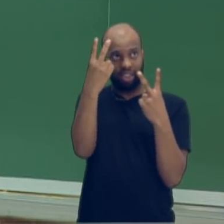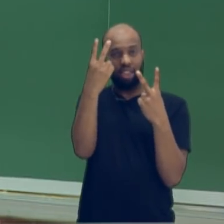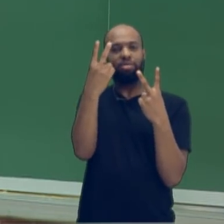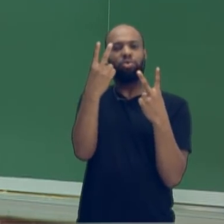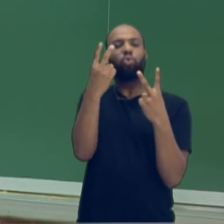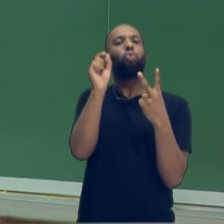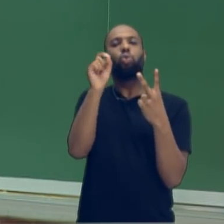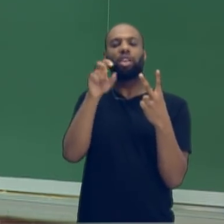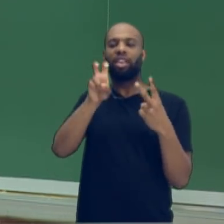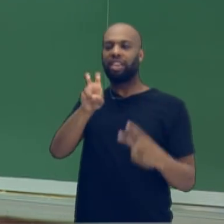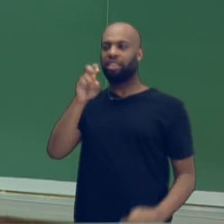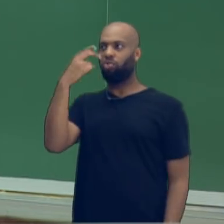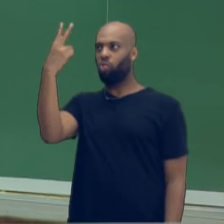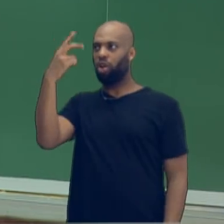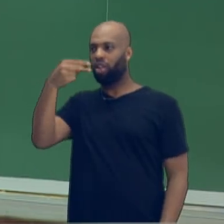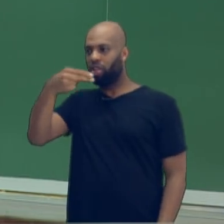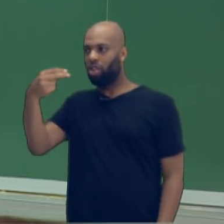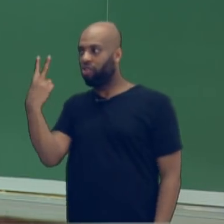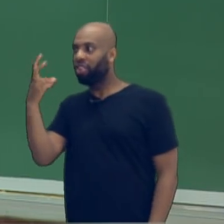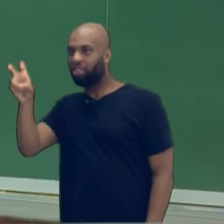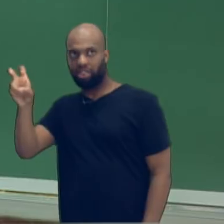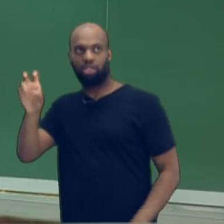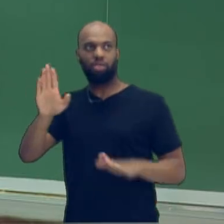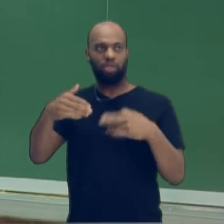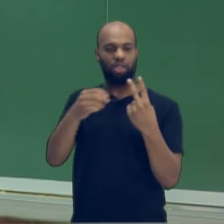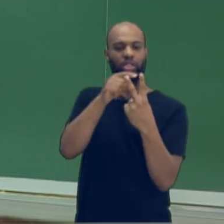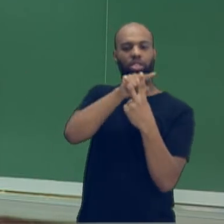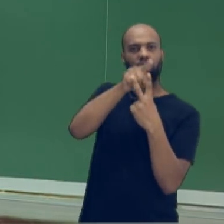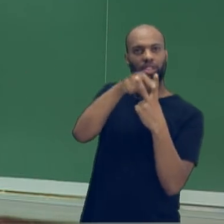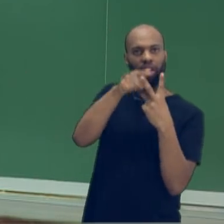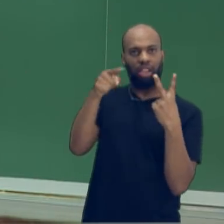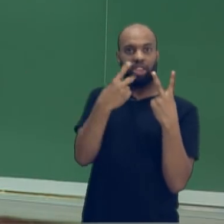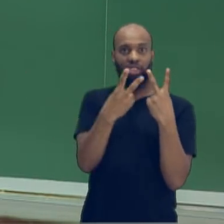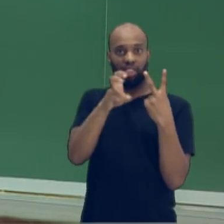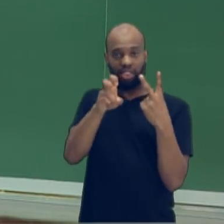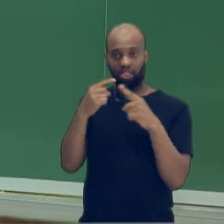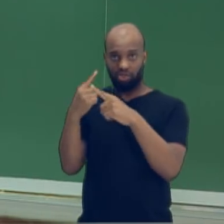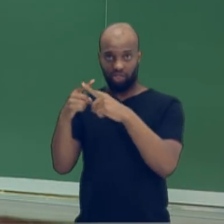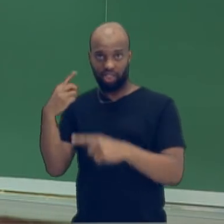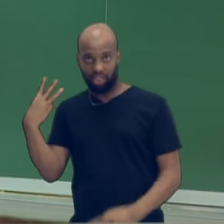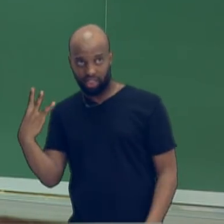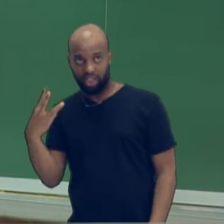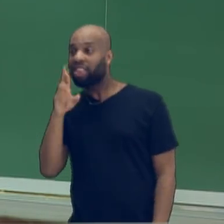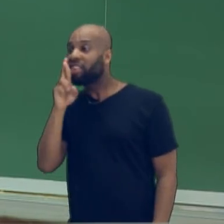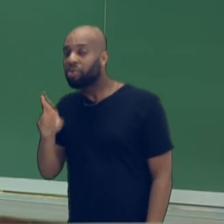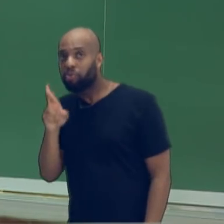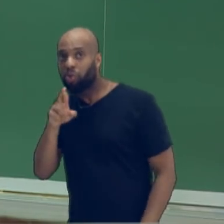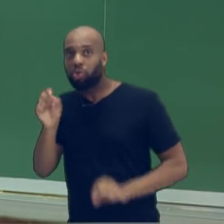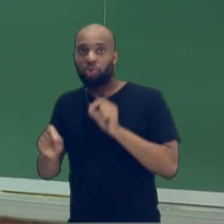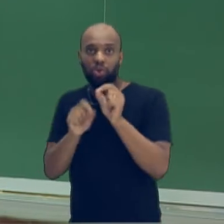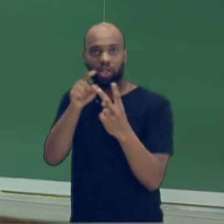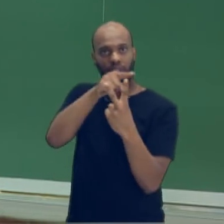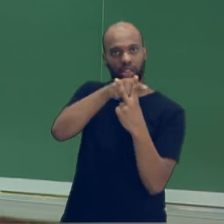25, vezes 3, que resulta em raiz quadrada de